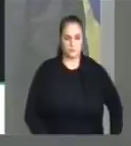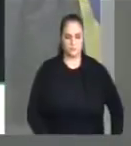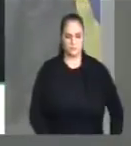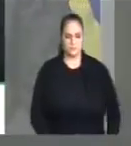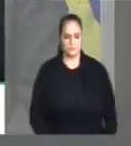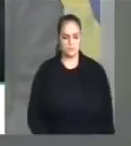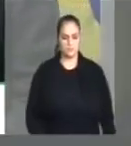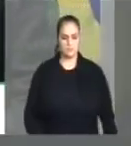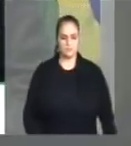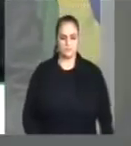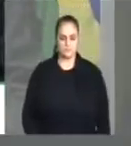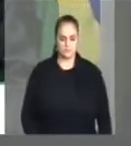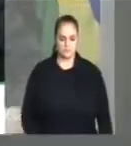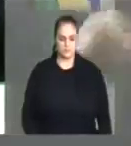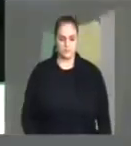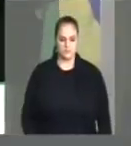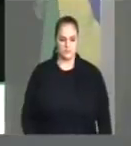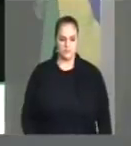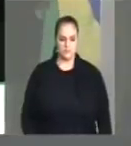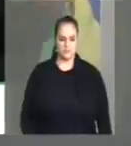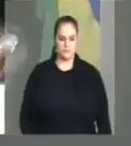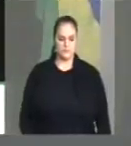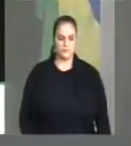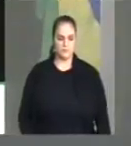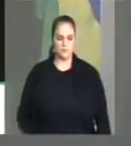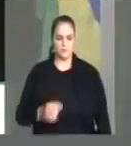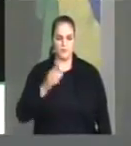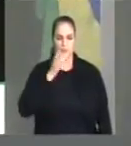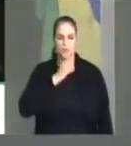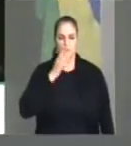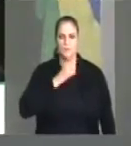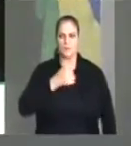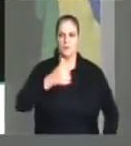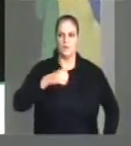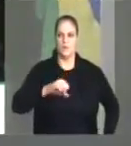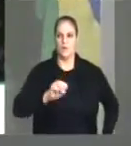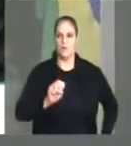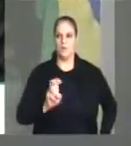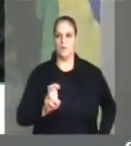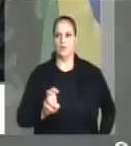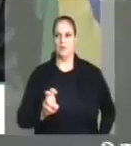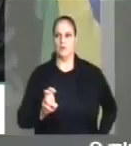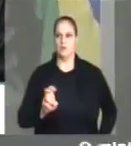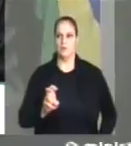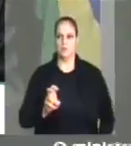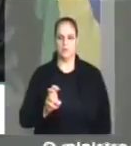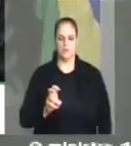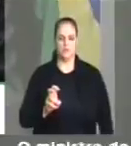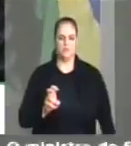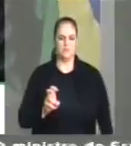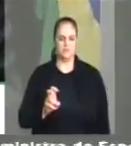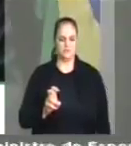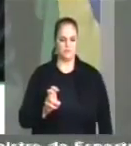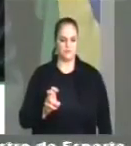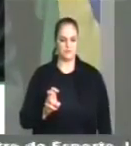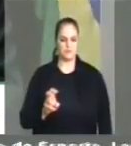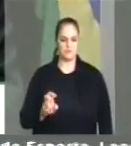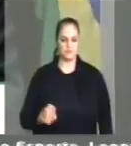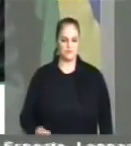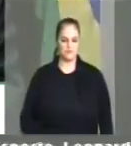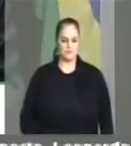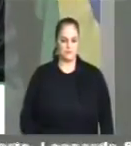vivi um episódio. Num domingo de 85, eu ligo para